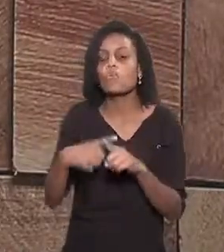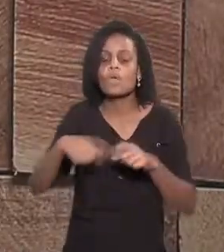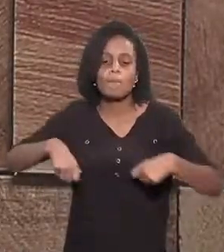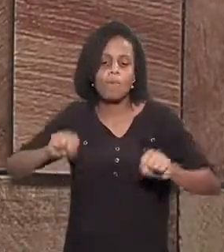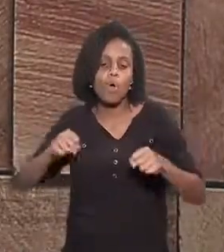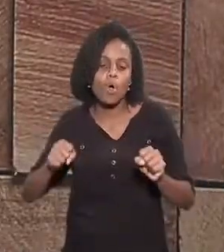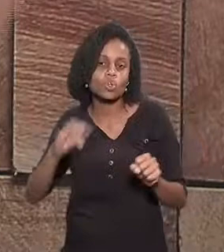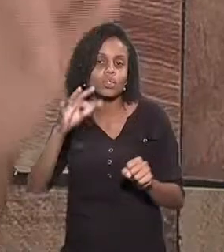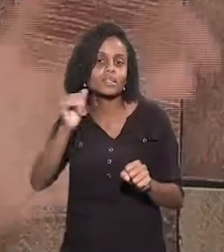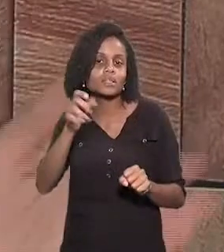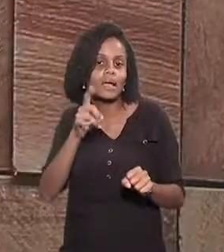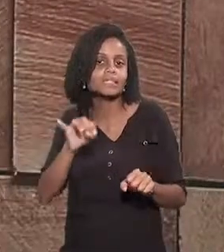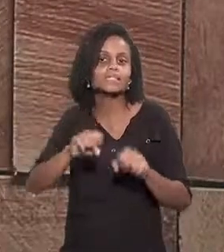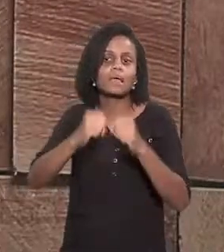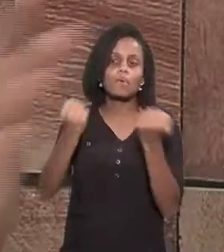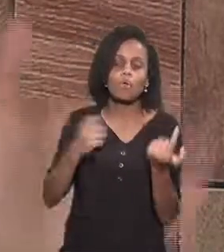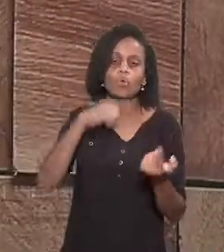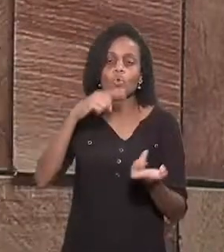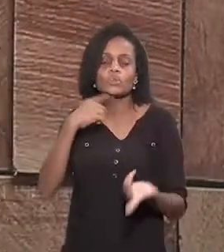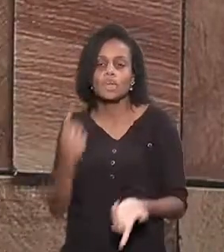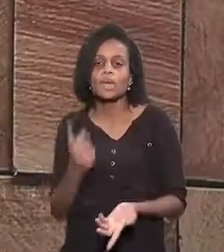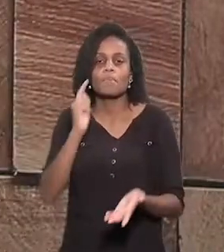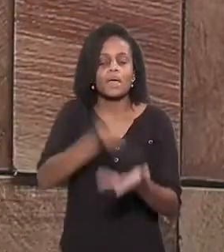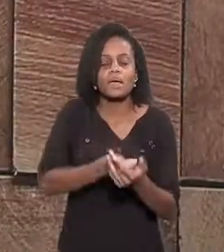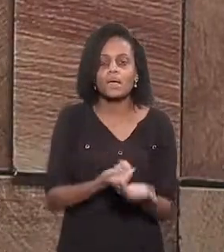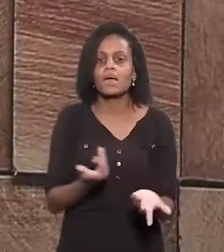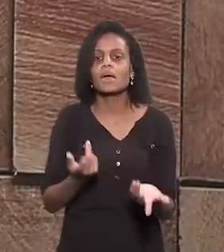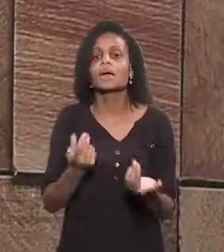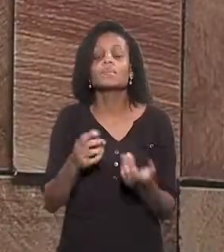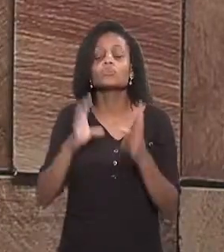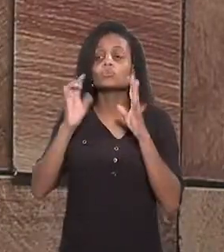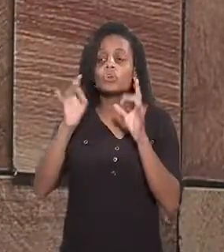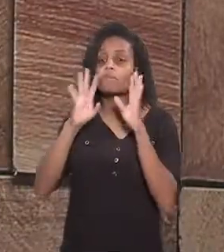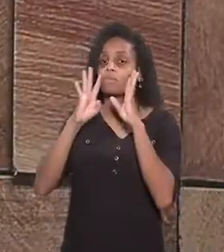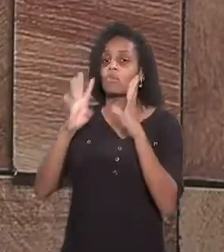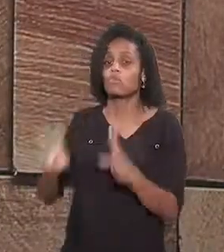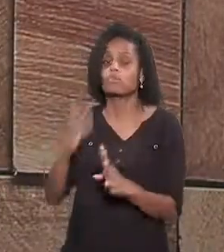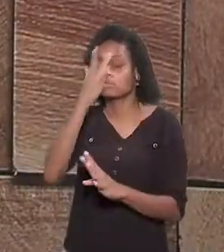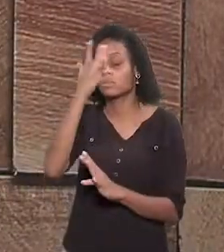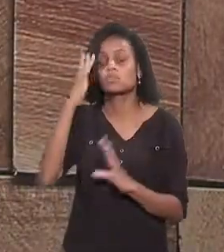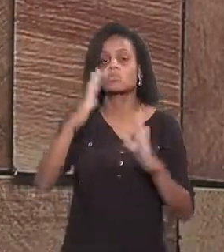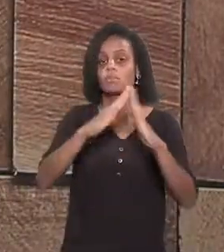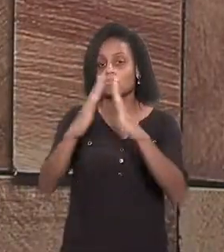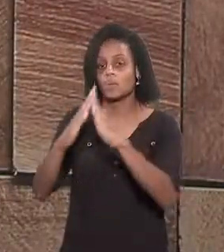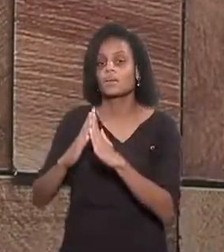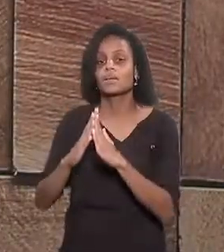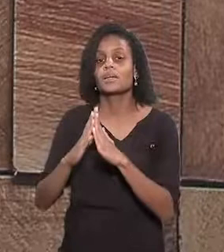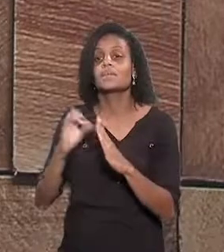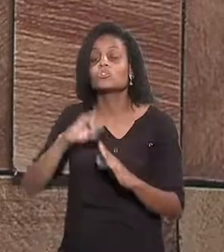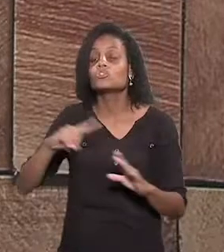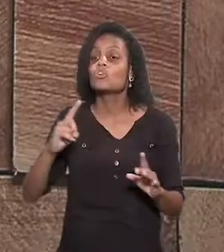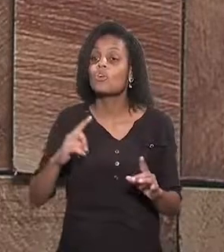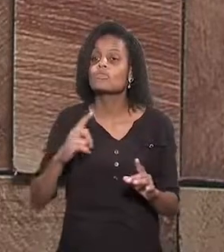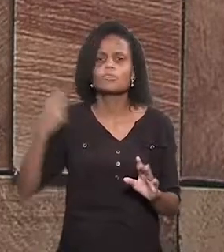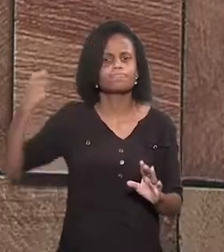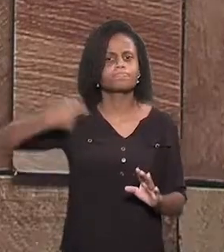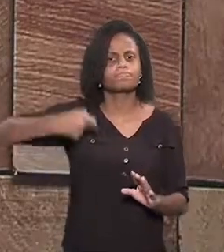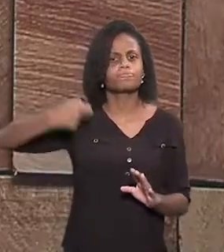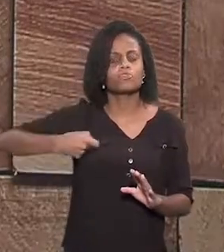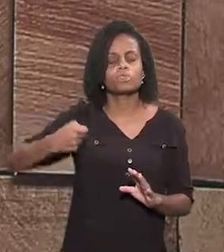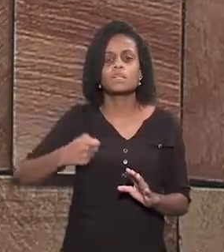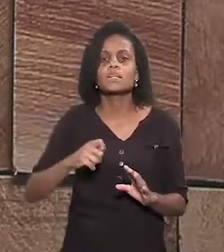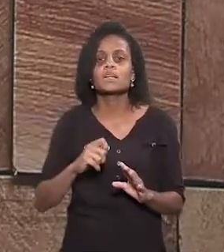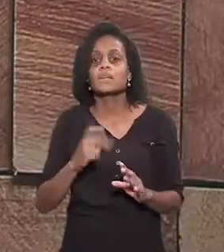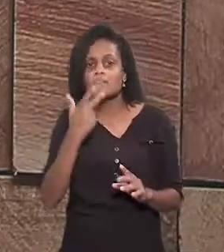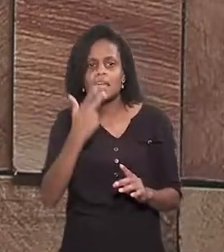de mototáxi, ou, enfim, situações ligadas diretamente ao morador. E quando a gente é obrigado a falar,